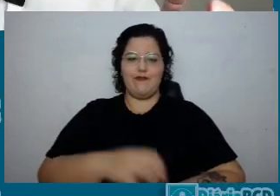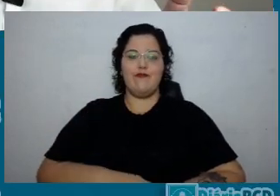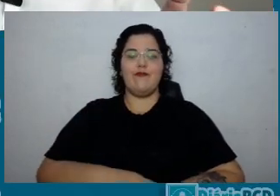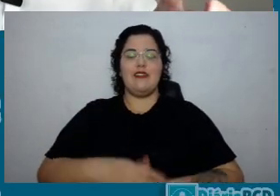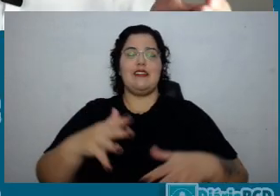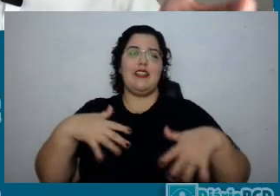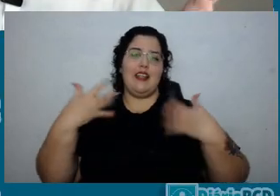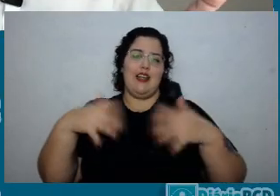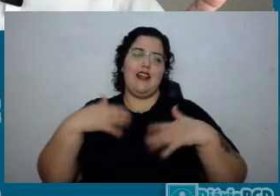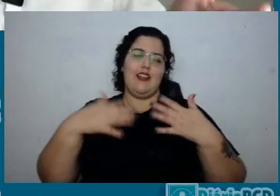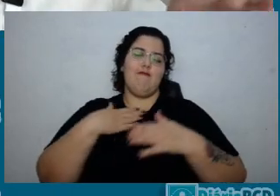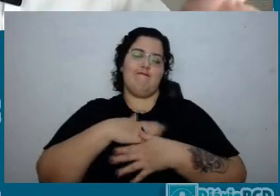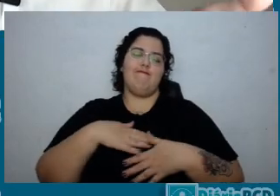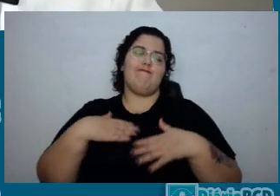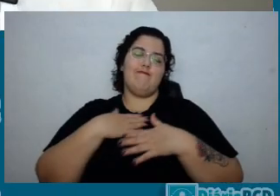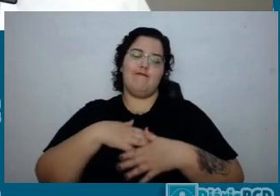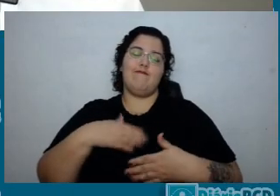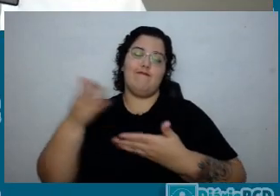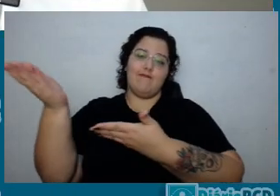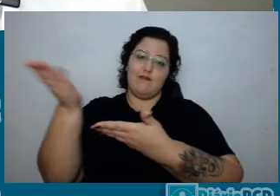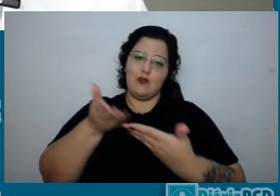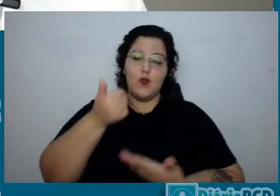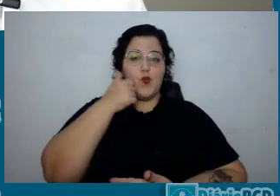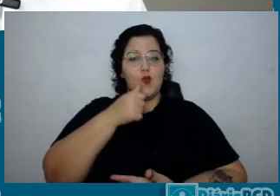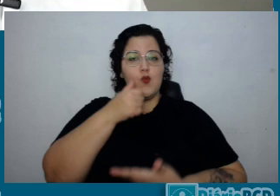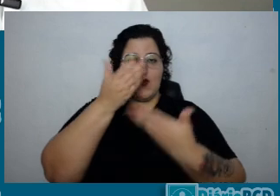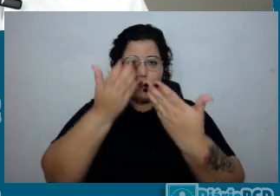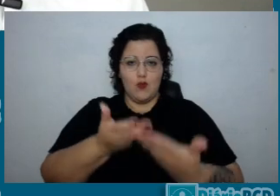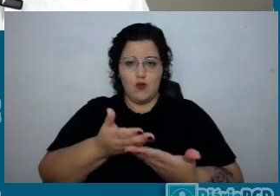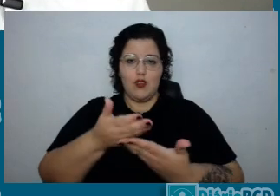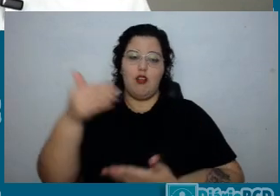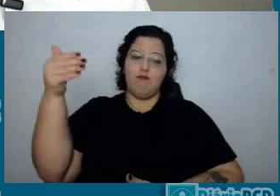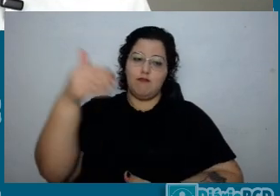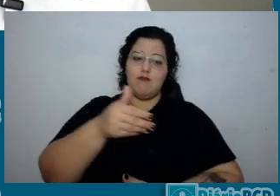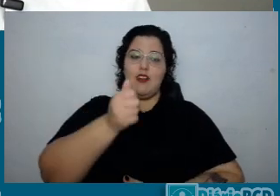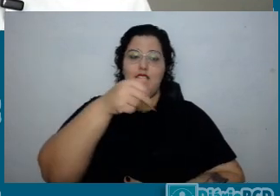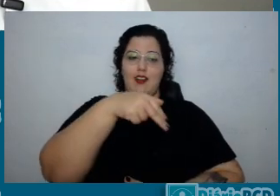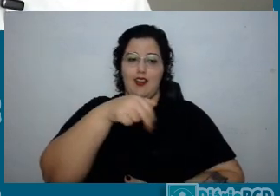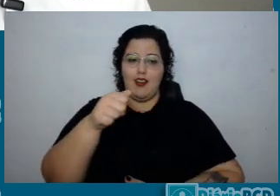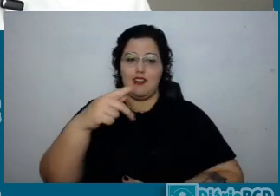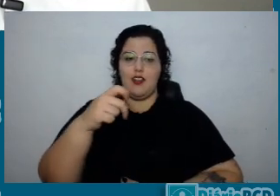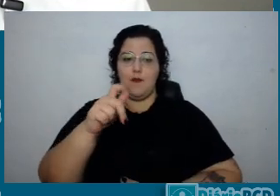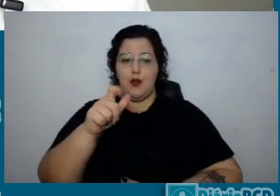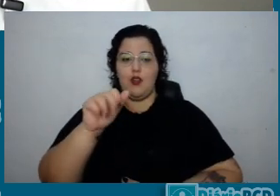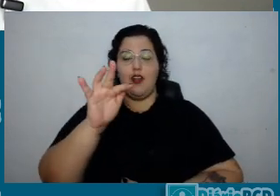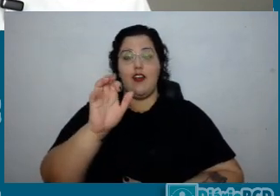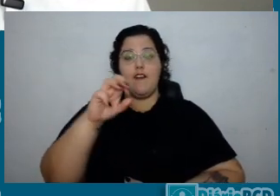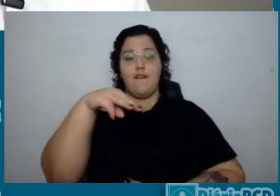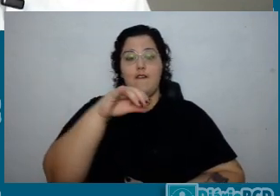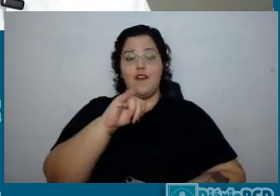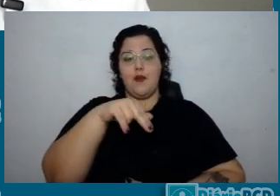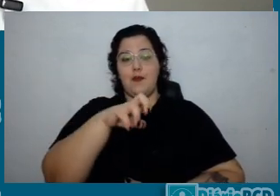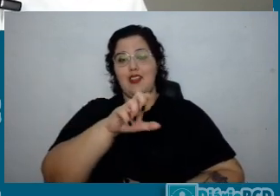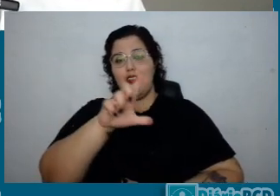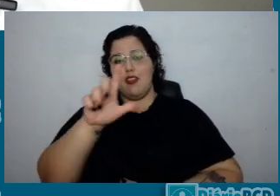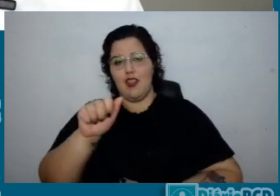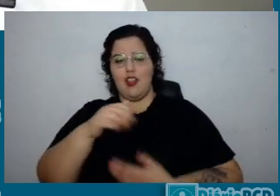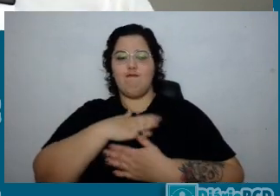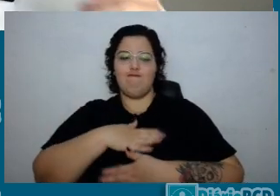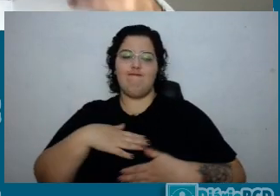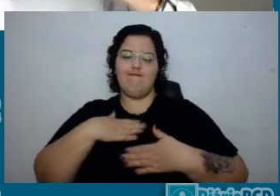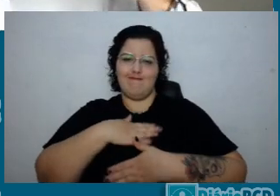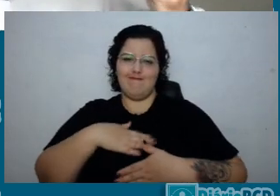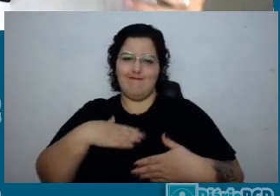é com enorme alegria que nós já estamos recebendo aqui no Diário PCD a secretária Ana Paula Feminella. Que alegria